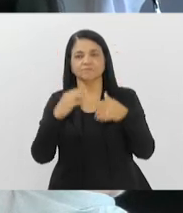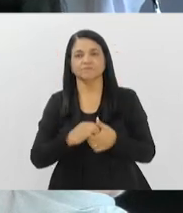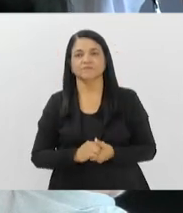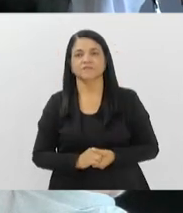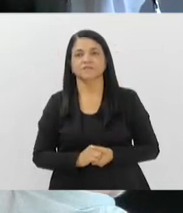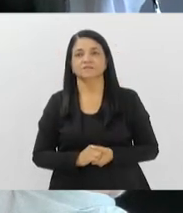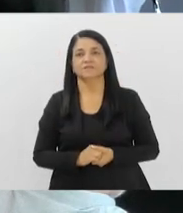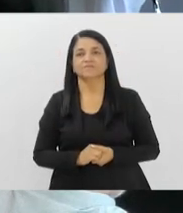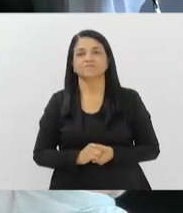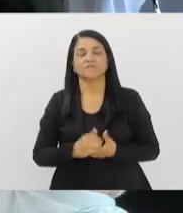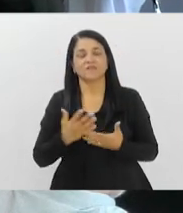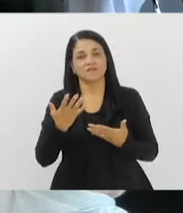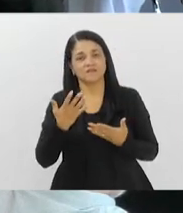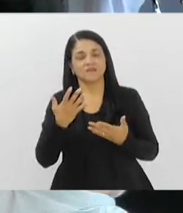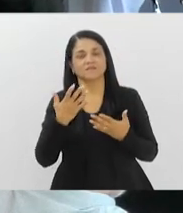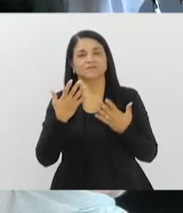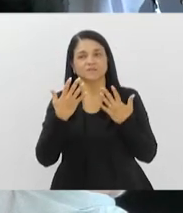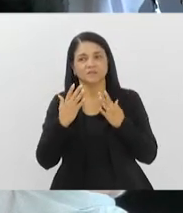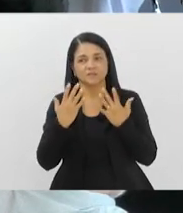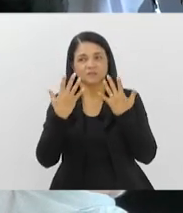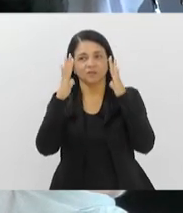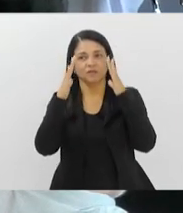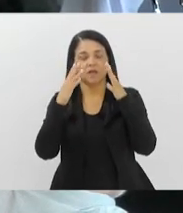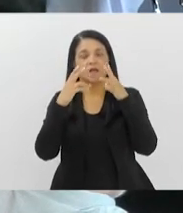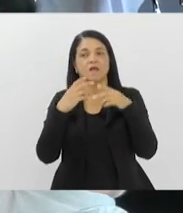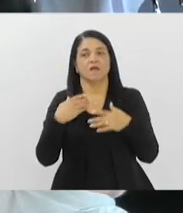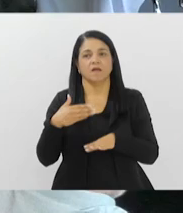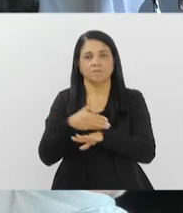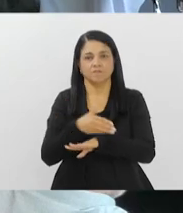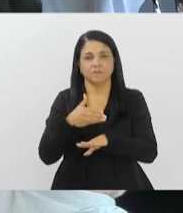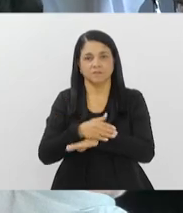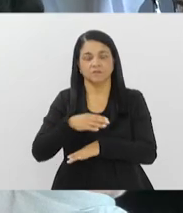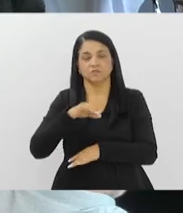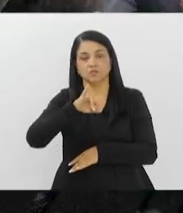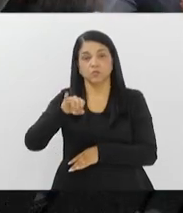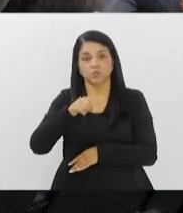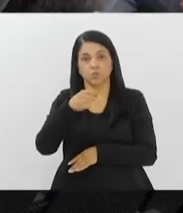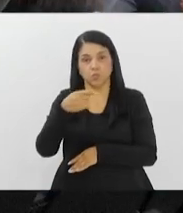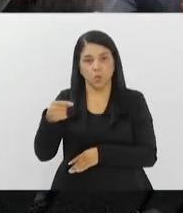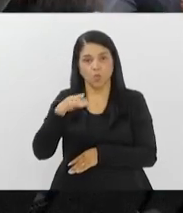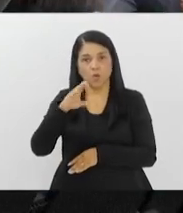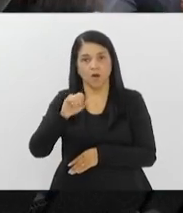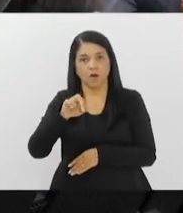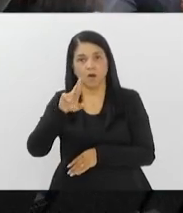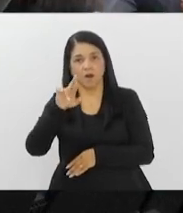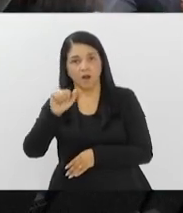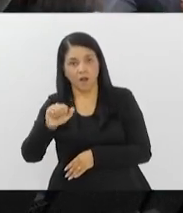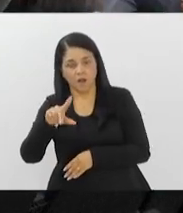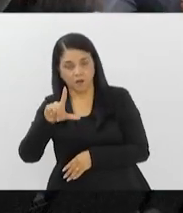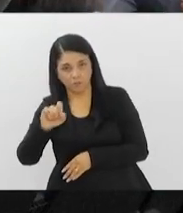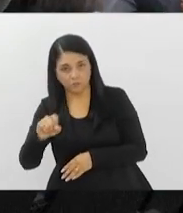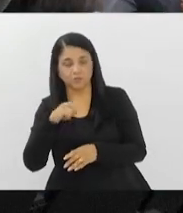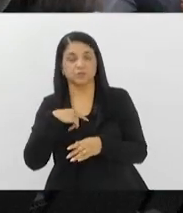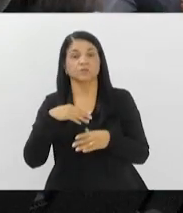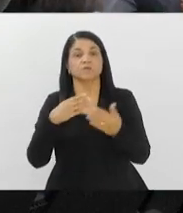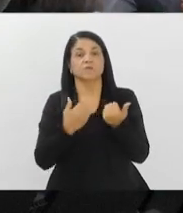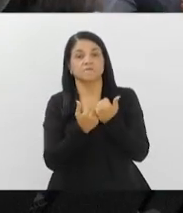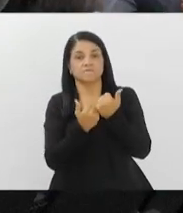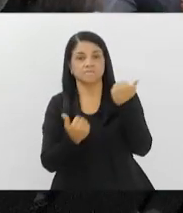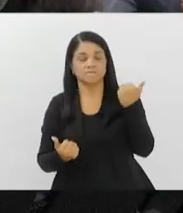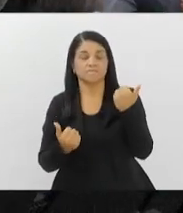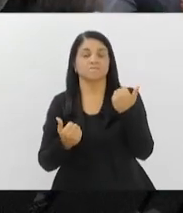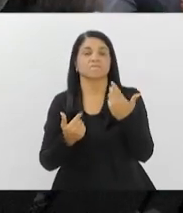Mais uma vez, quero saudar a presença do senhor João Carlos Martins, vice-presidente cultural e artístico do Renascença